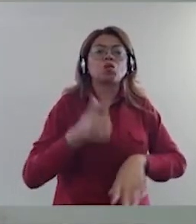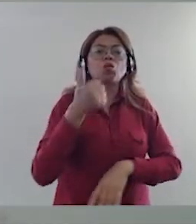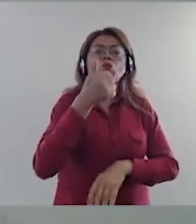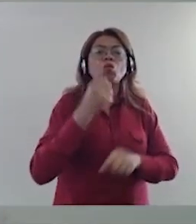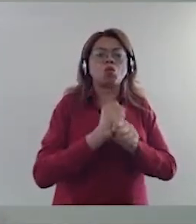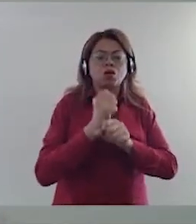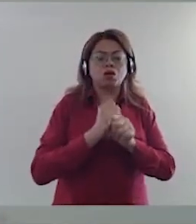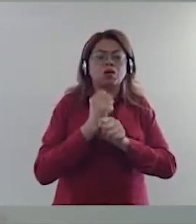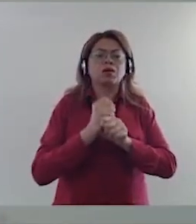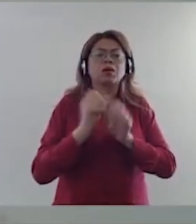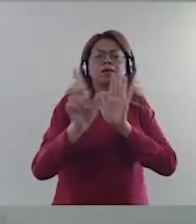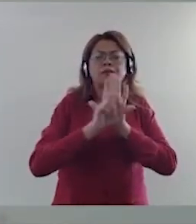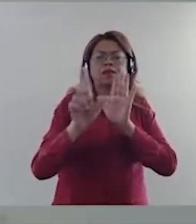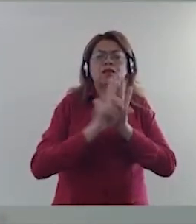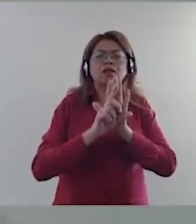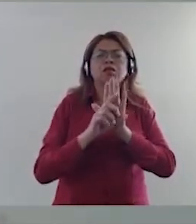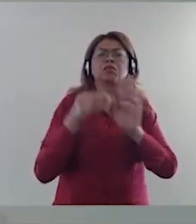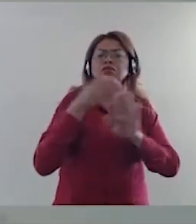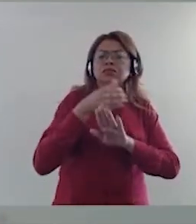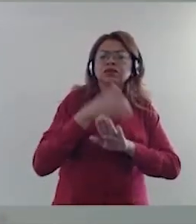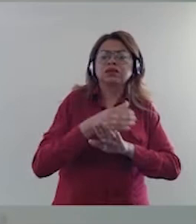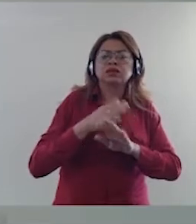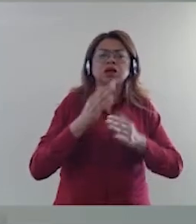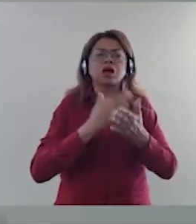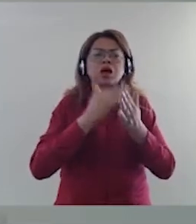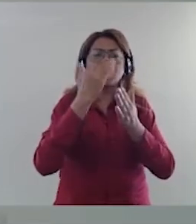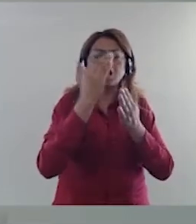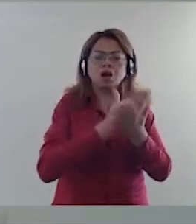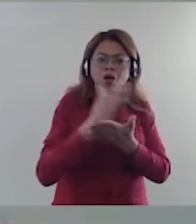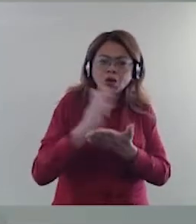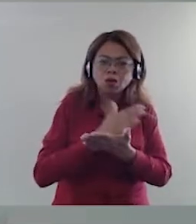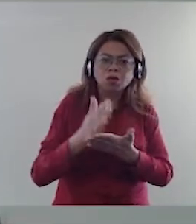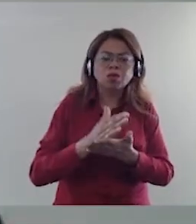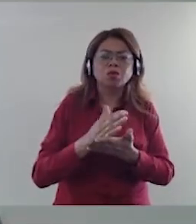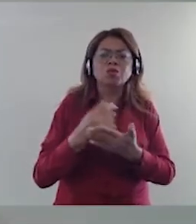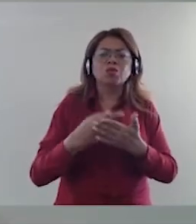atender determinados interesses empresariais,